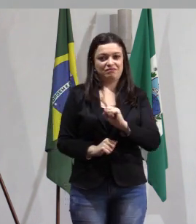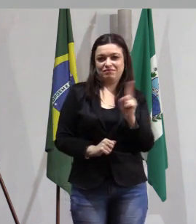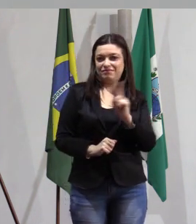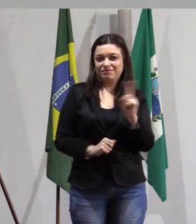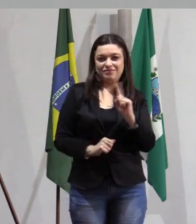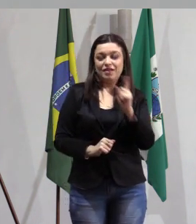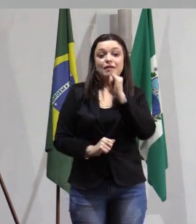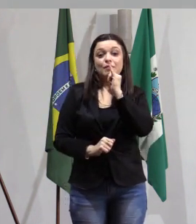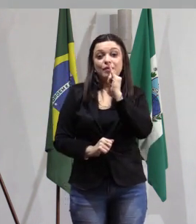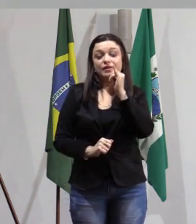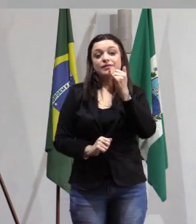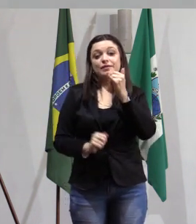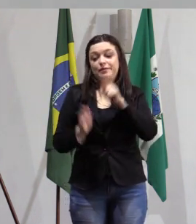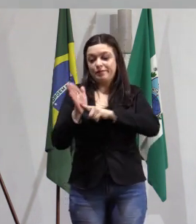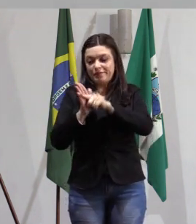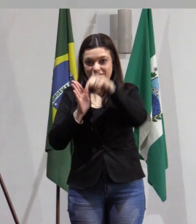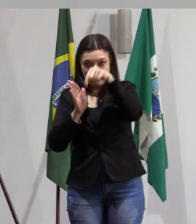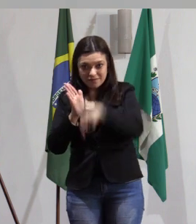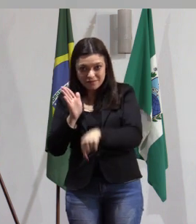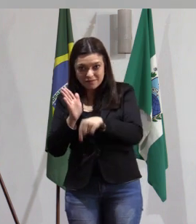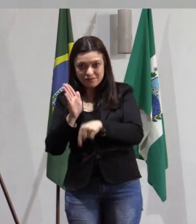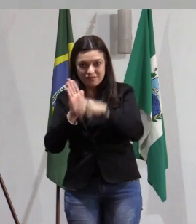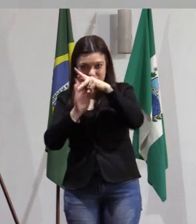Algumas áreas,